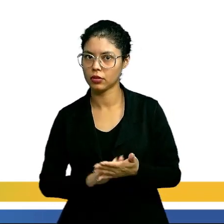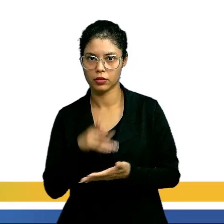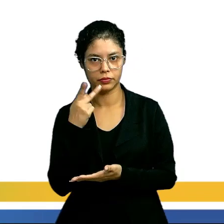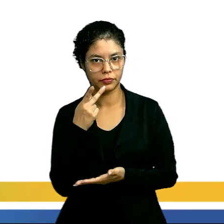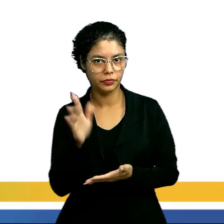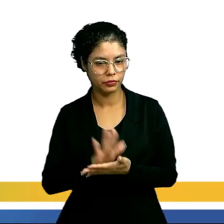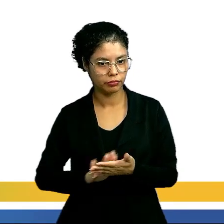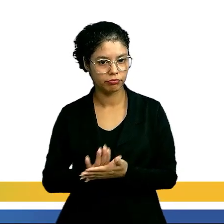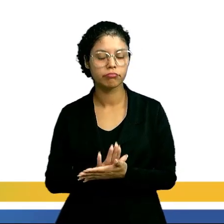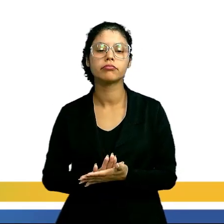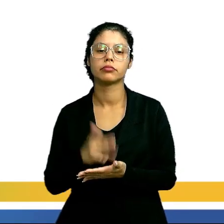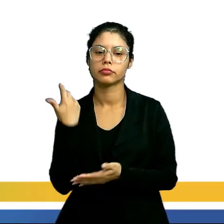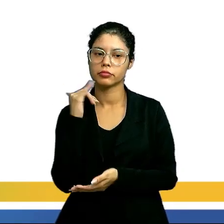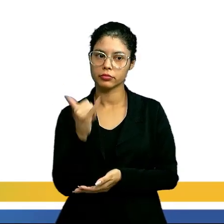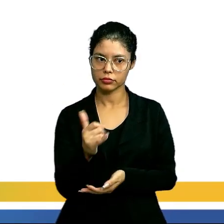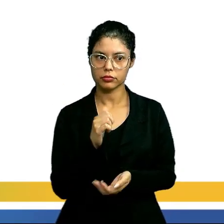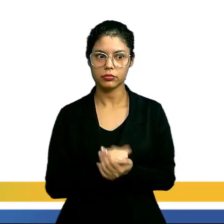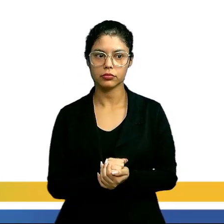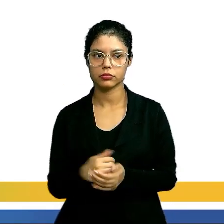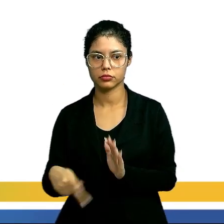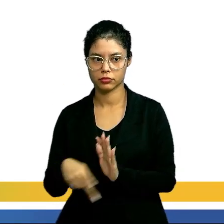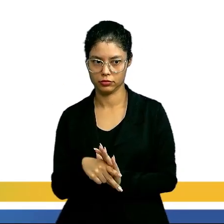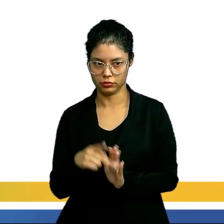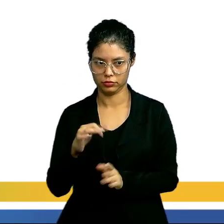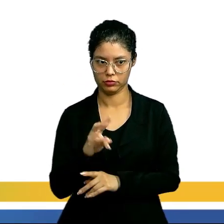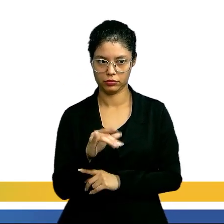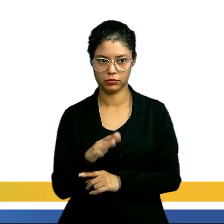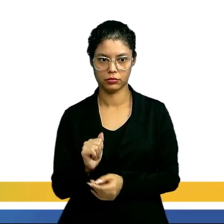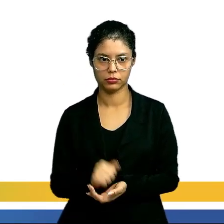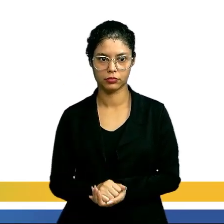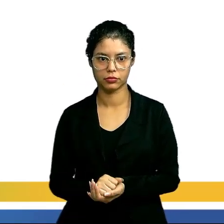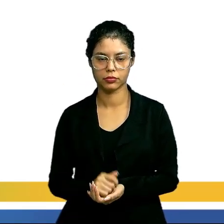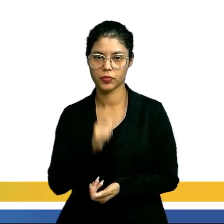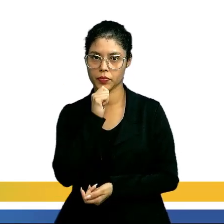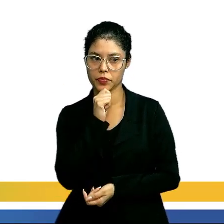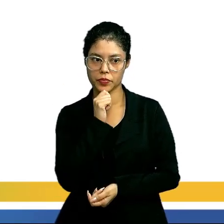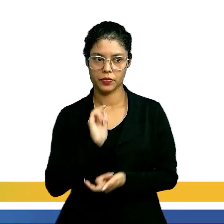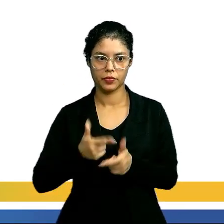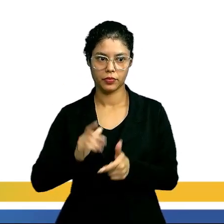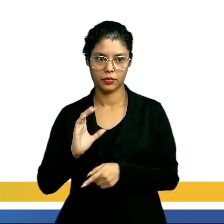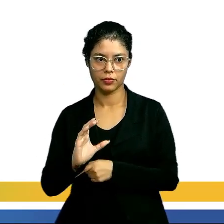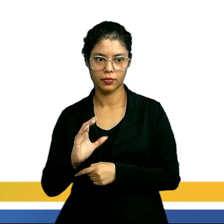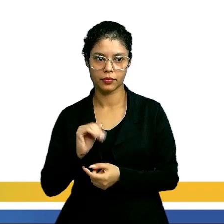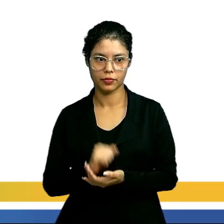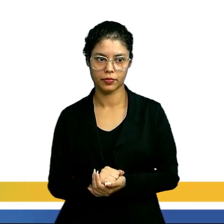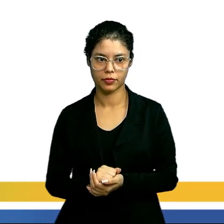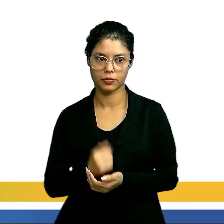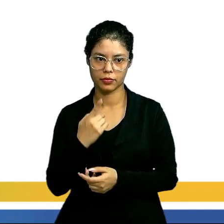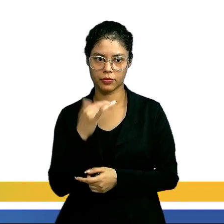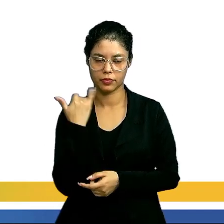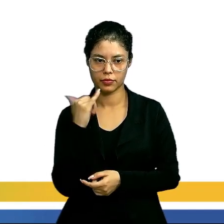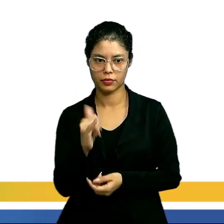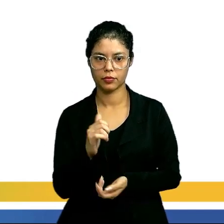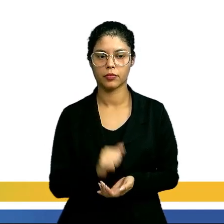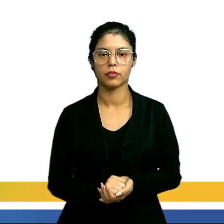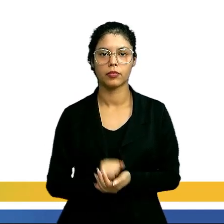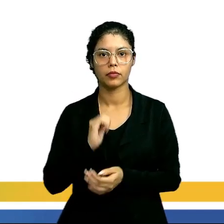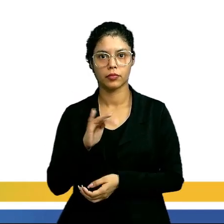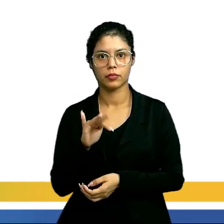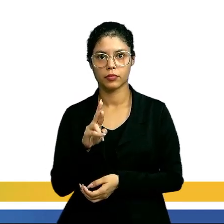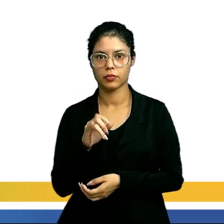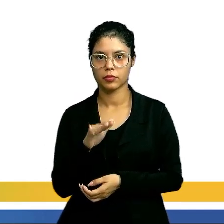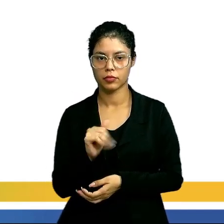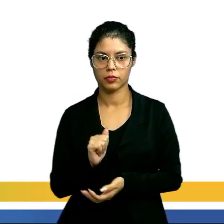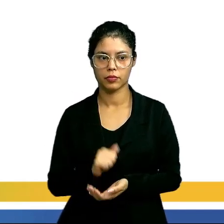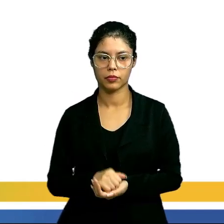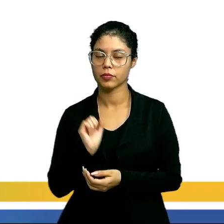falou que essa energia está submetida à energia potencial gravitacional. Letra C. Potencial elétrica em energia